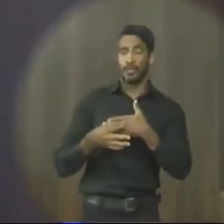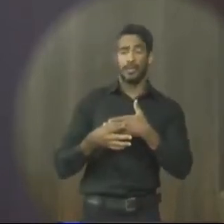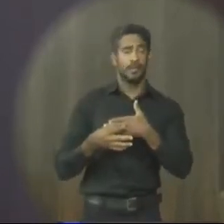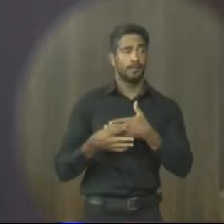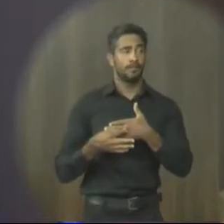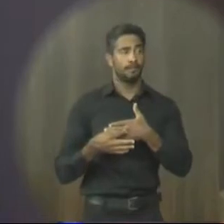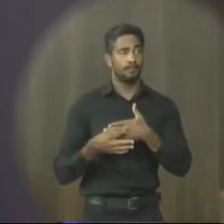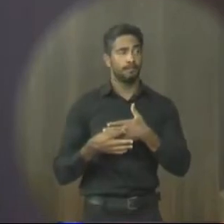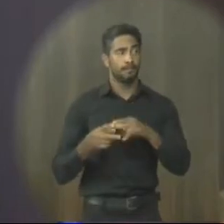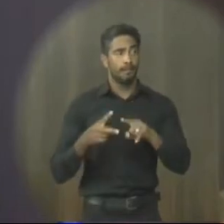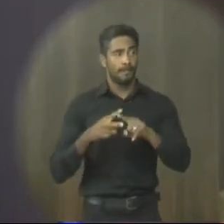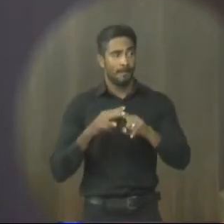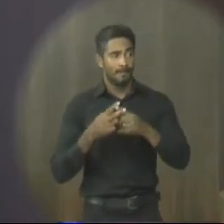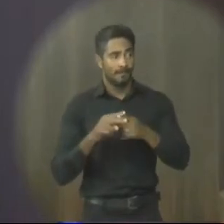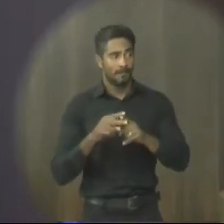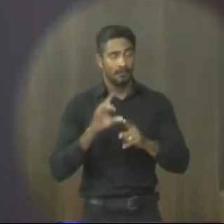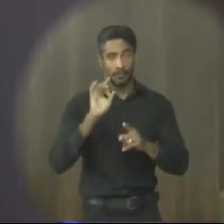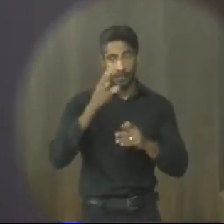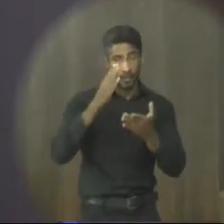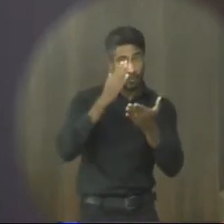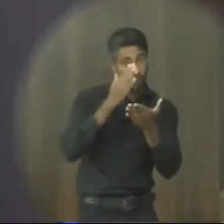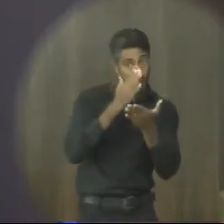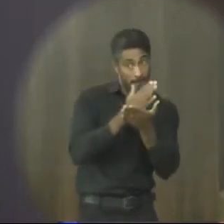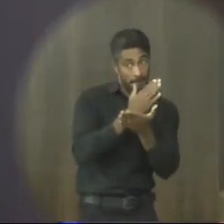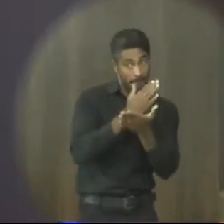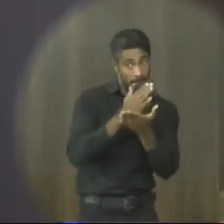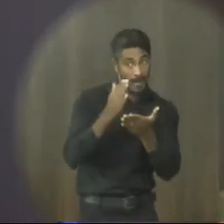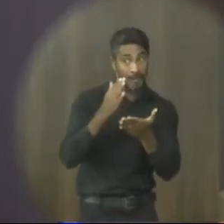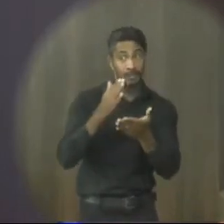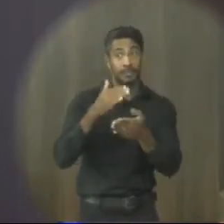que previa a pavimentação só de uma parte da rua.